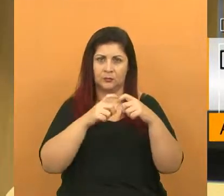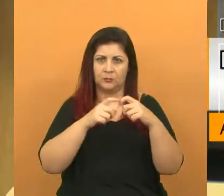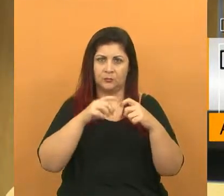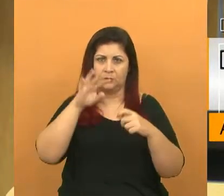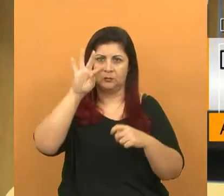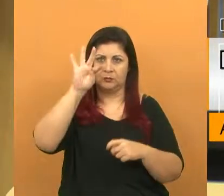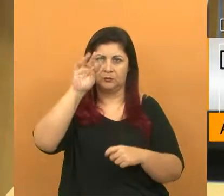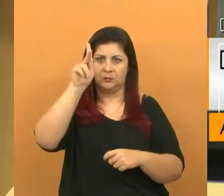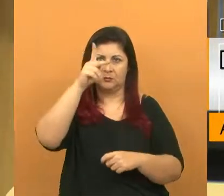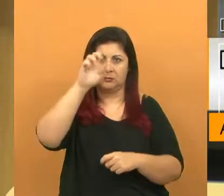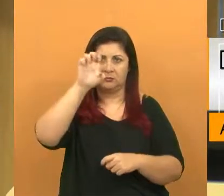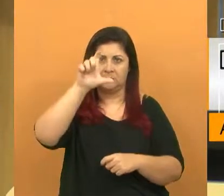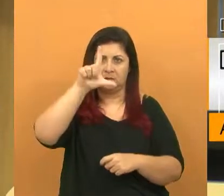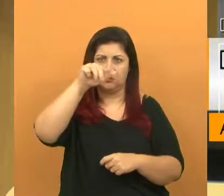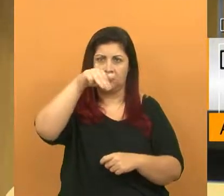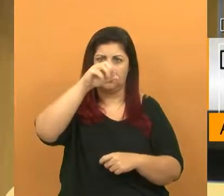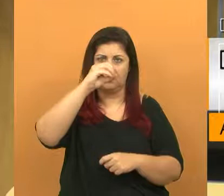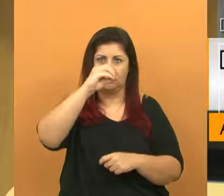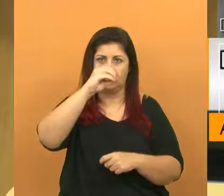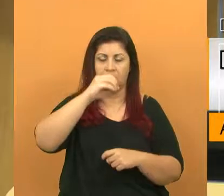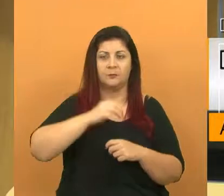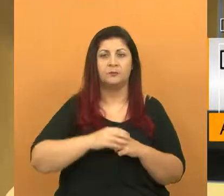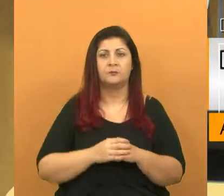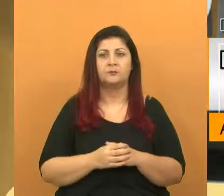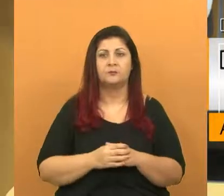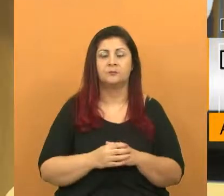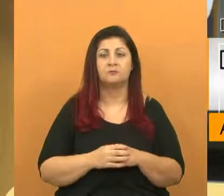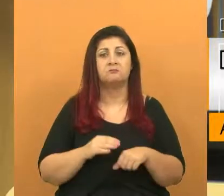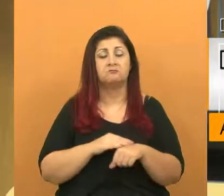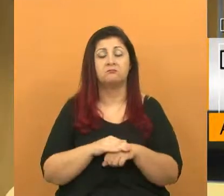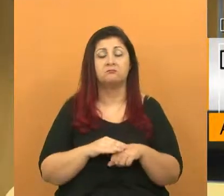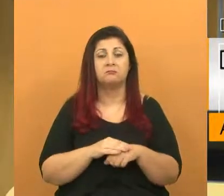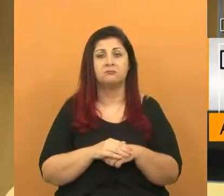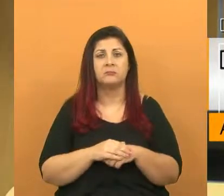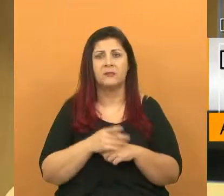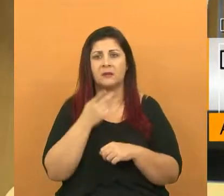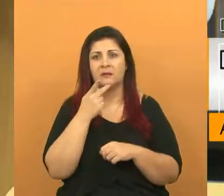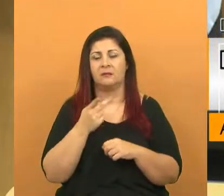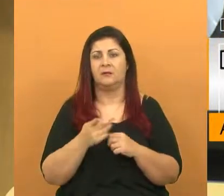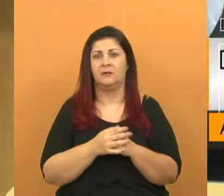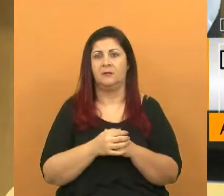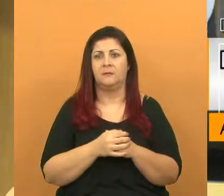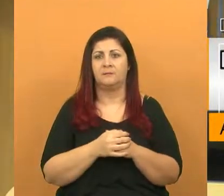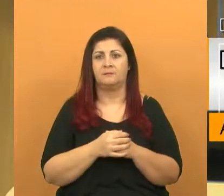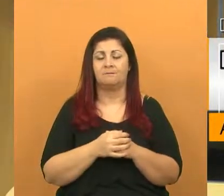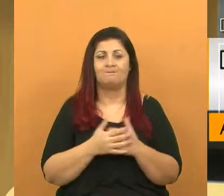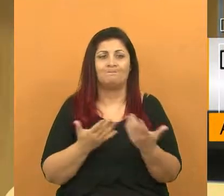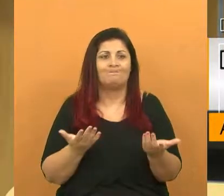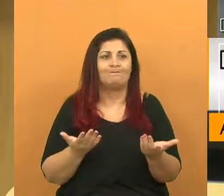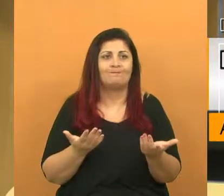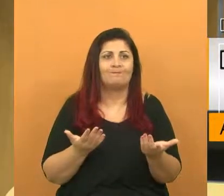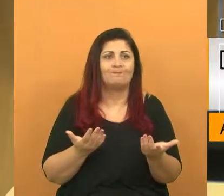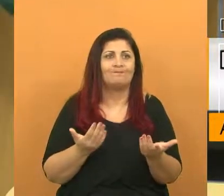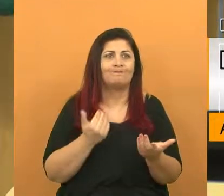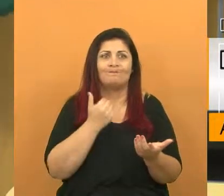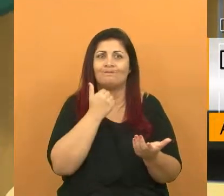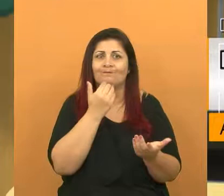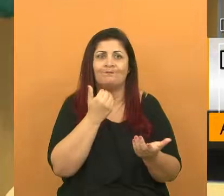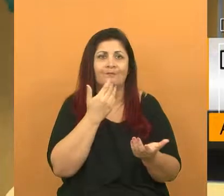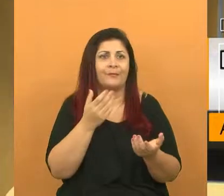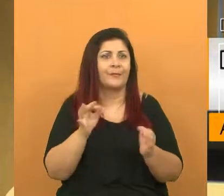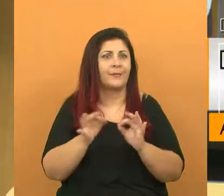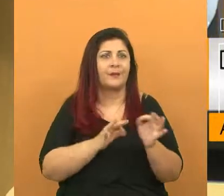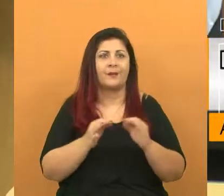é do hotel meio da cruz começando com ele e lhe disse olha não dá pra fazer as casa